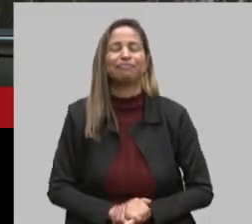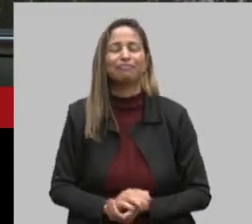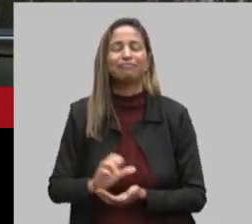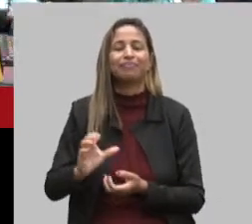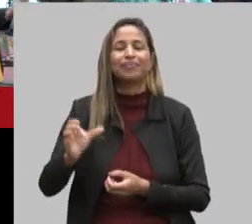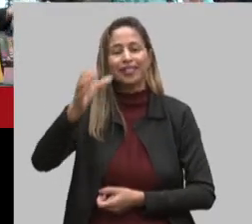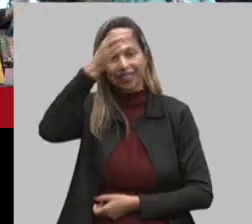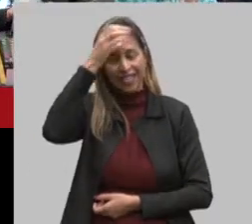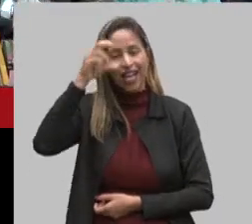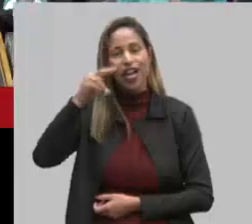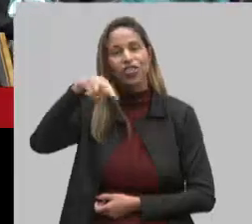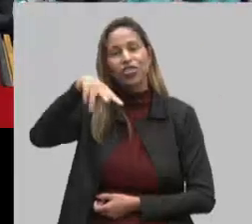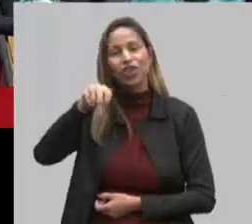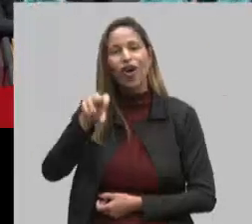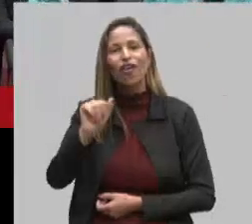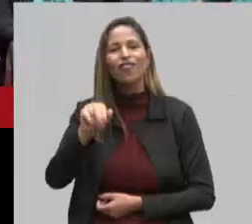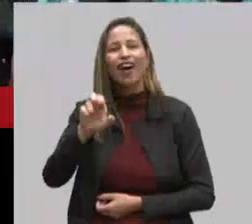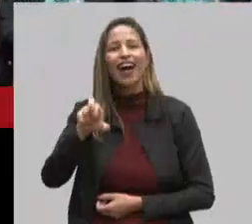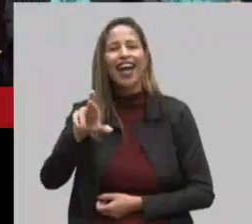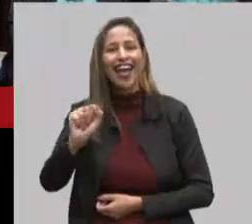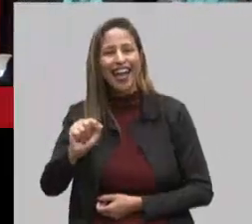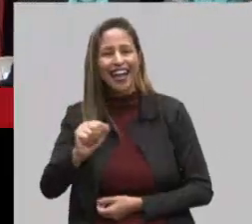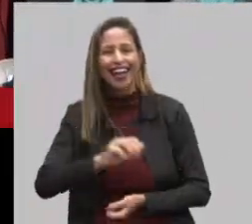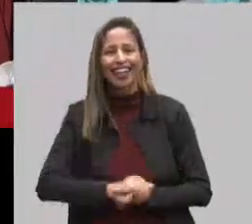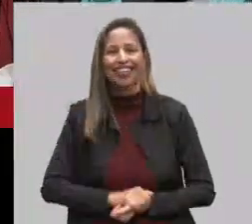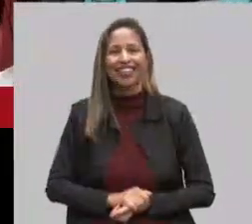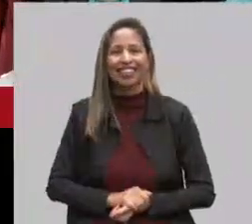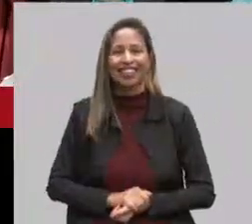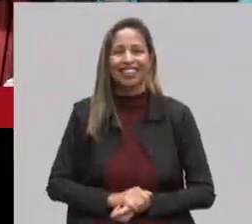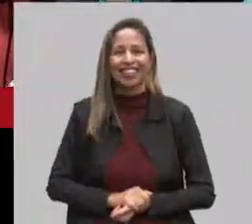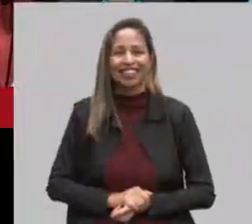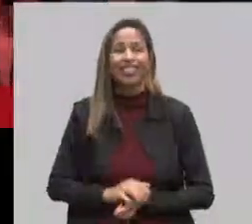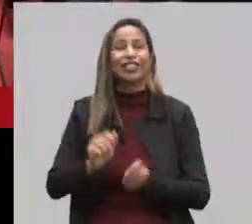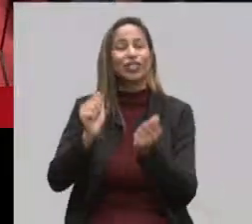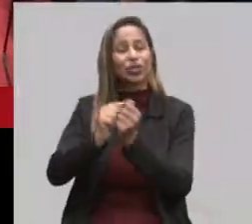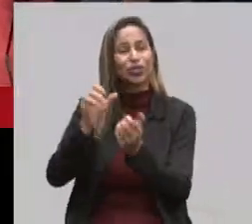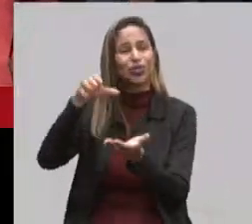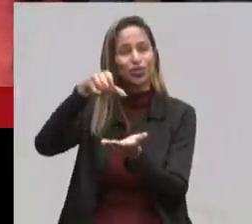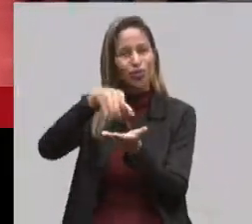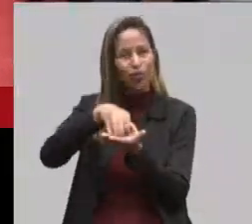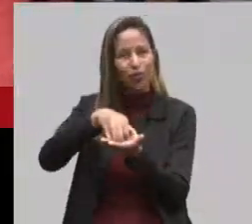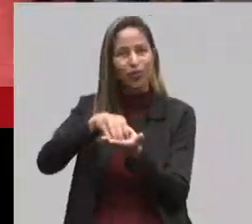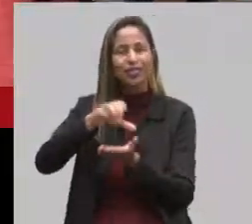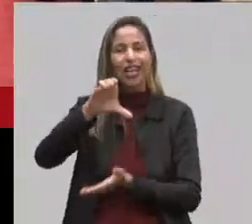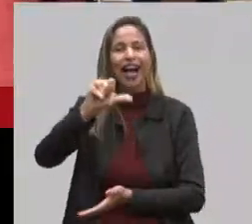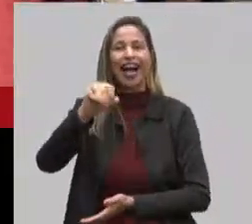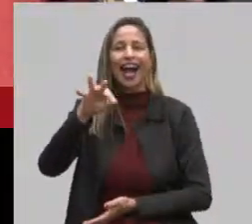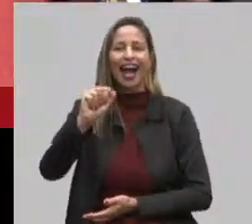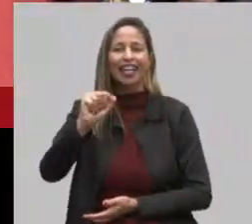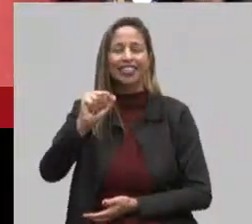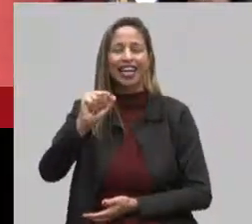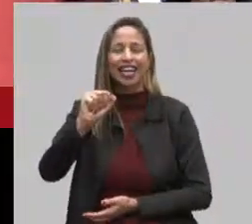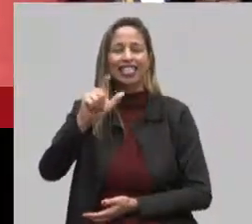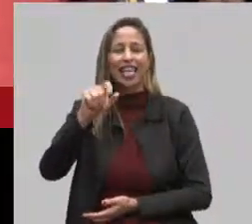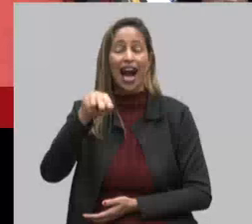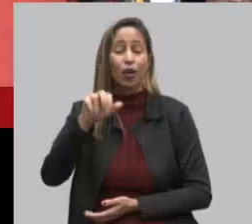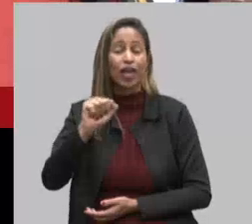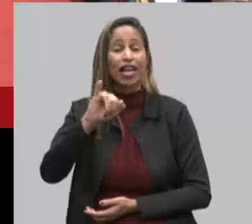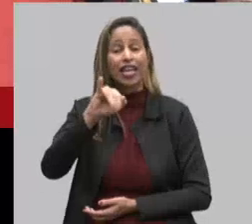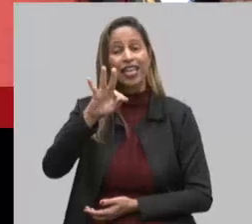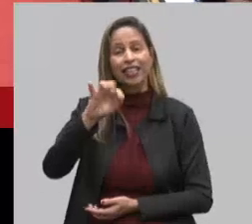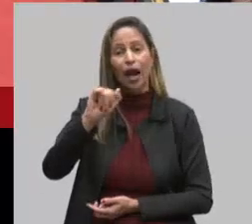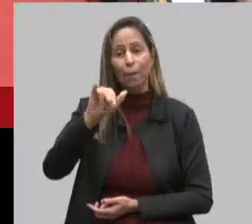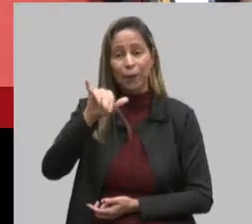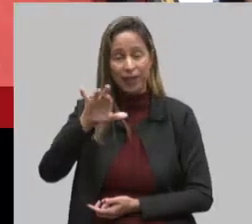Nova Era Rio piraba integram também catas altas Itabira e São Gonçalo do Rio